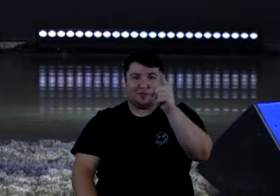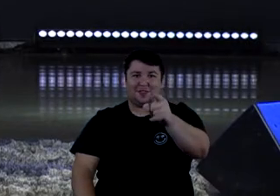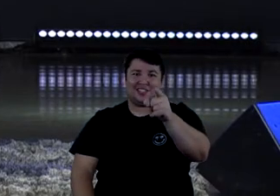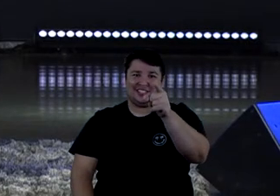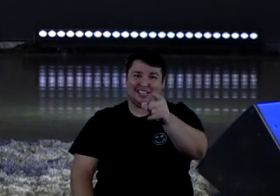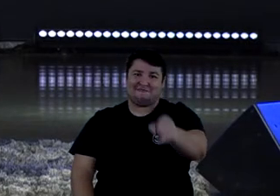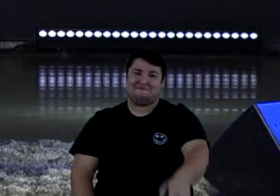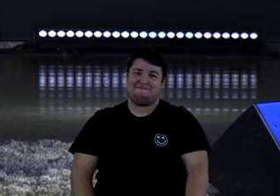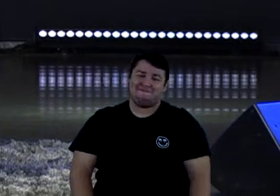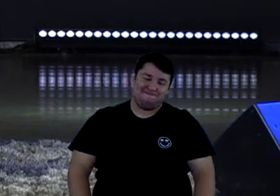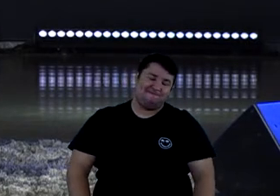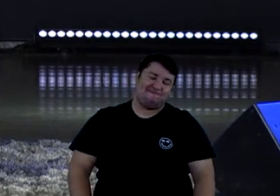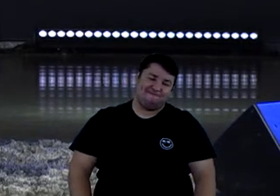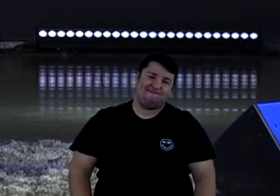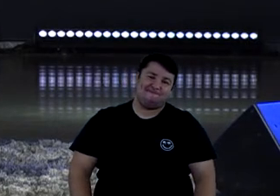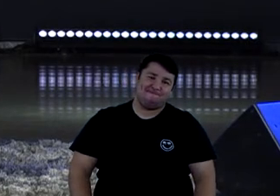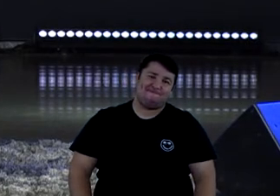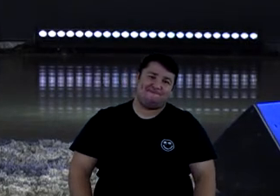selvagem é você.